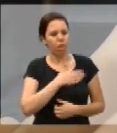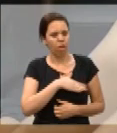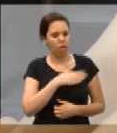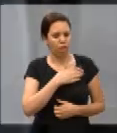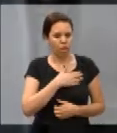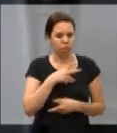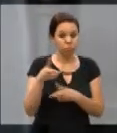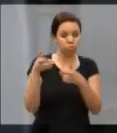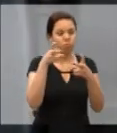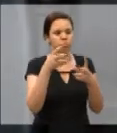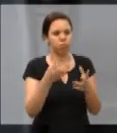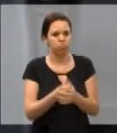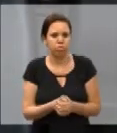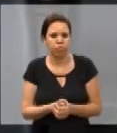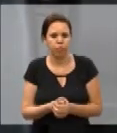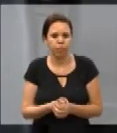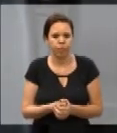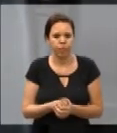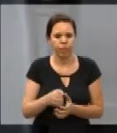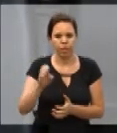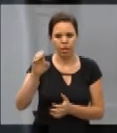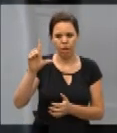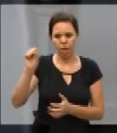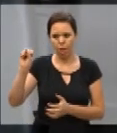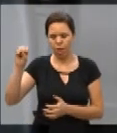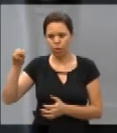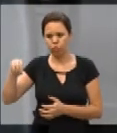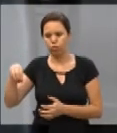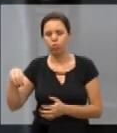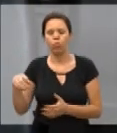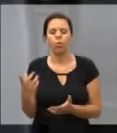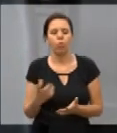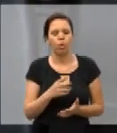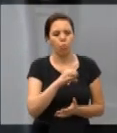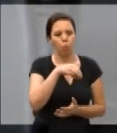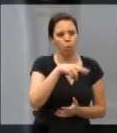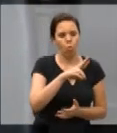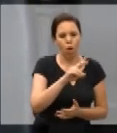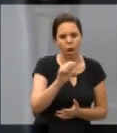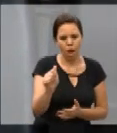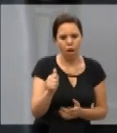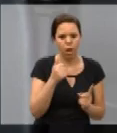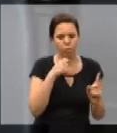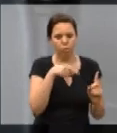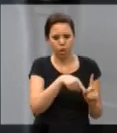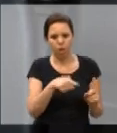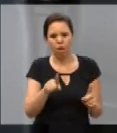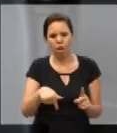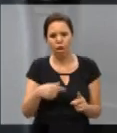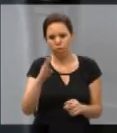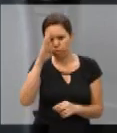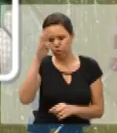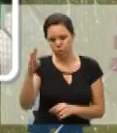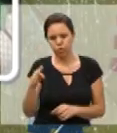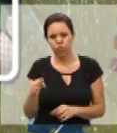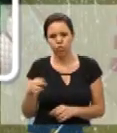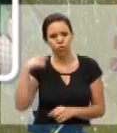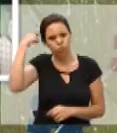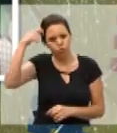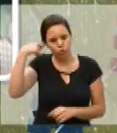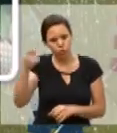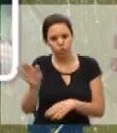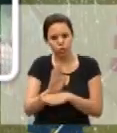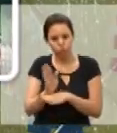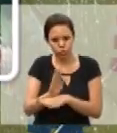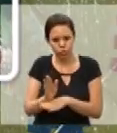intuitivo. O Elcio e a Moara são protagonistas no filme e eles estão representando o Rodrigo